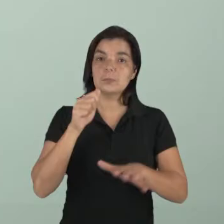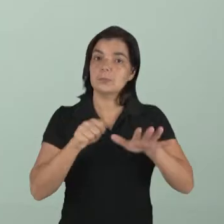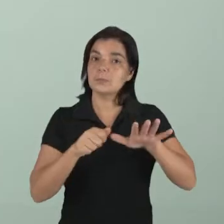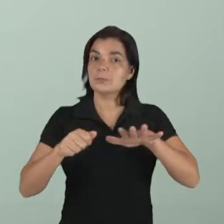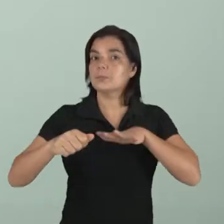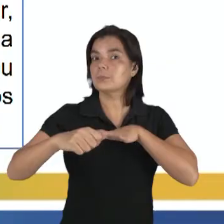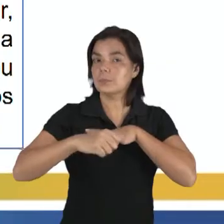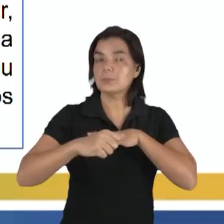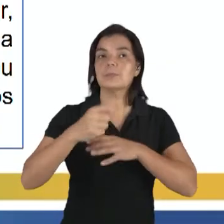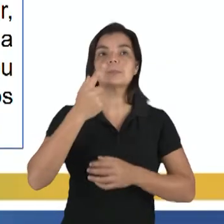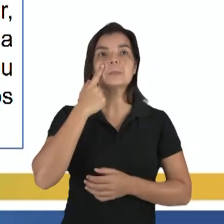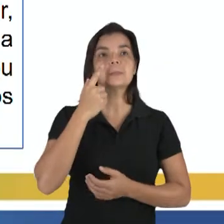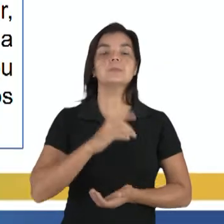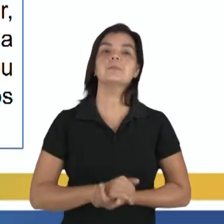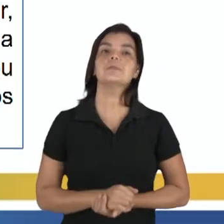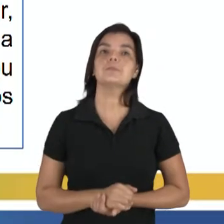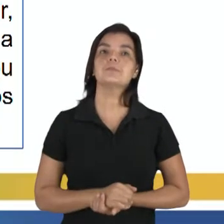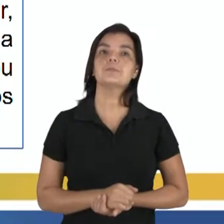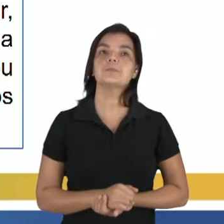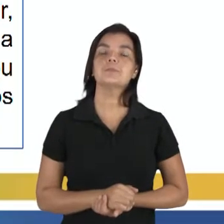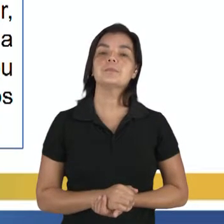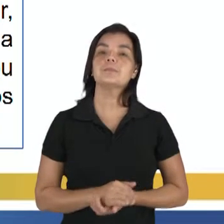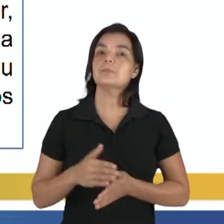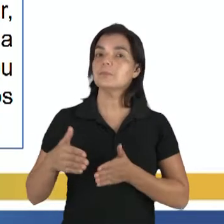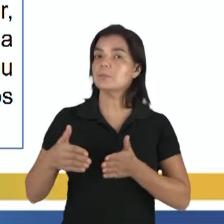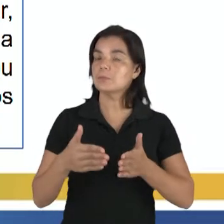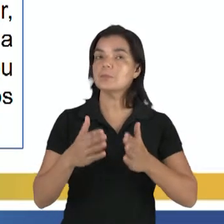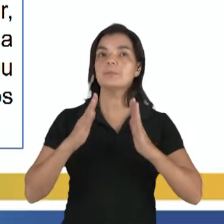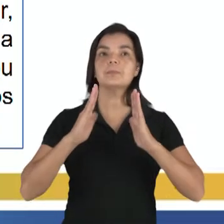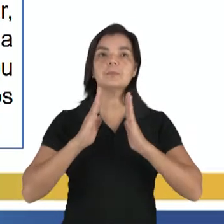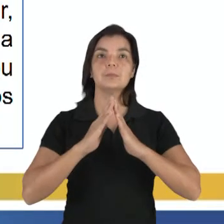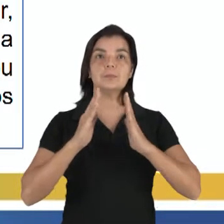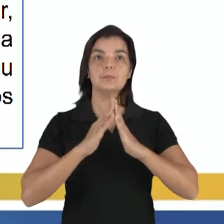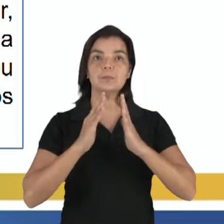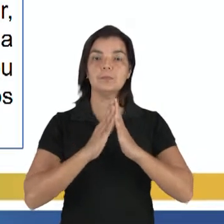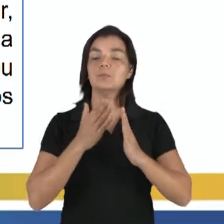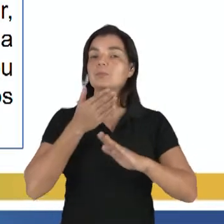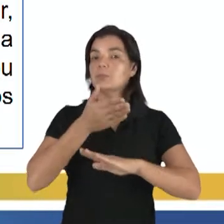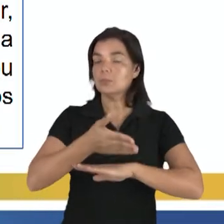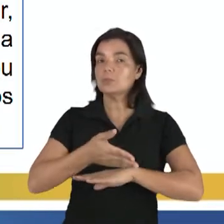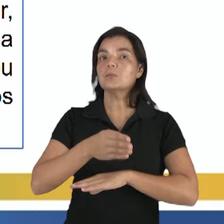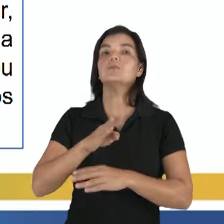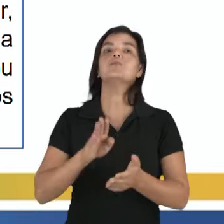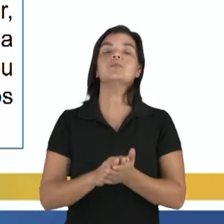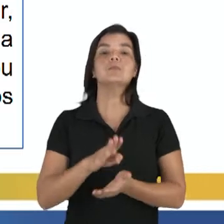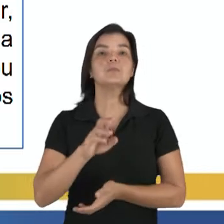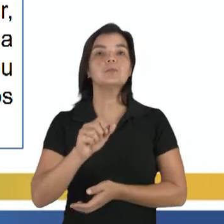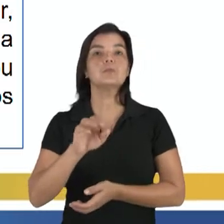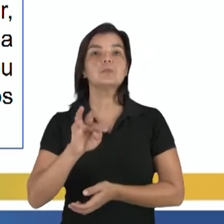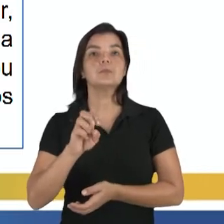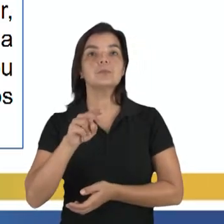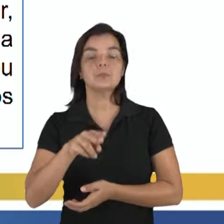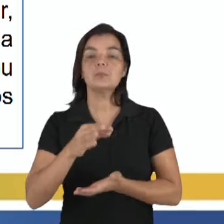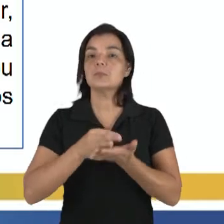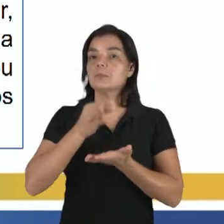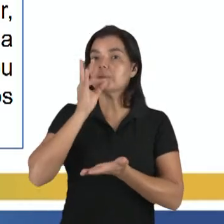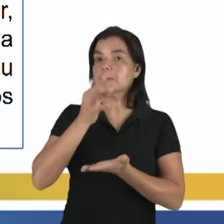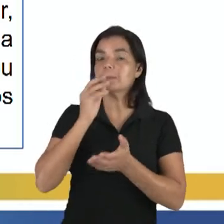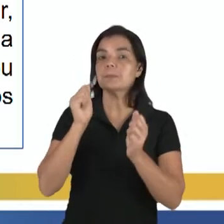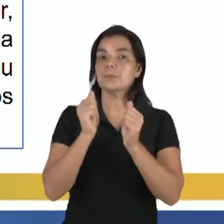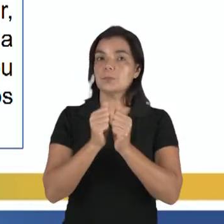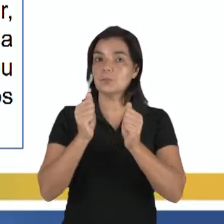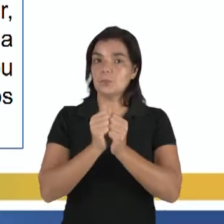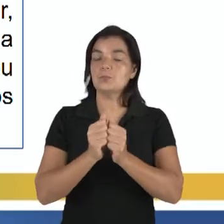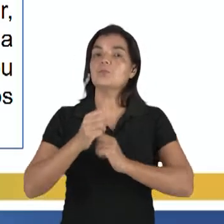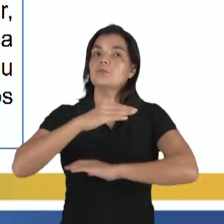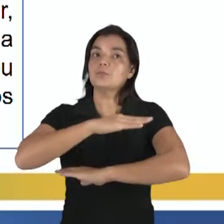Então, observem aí. A caminho de casa, entro no botequim da Gávea para tomar um café junto ao